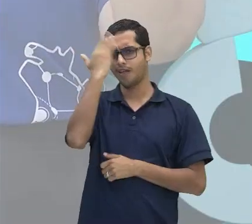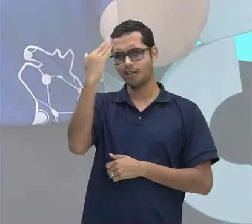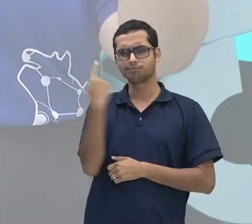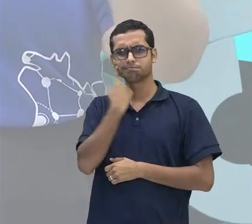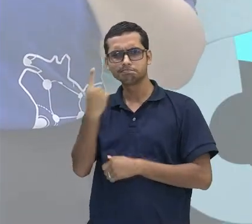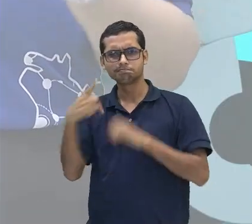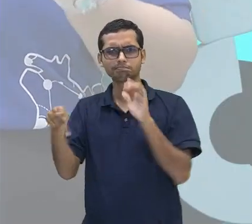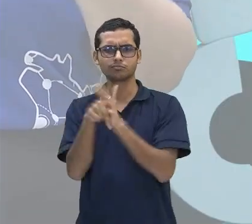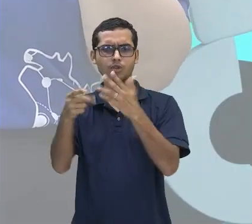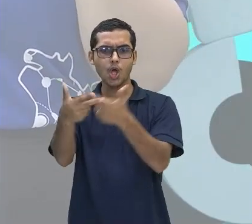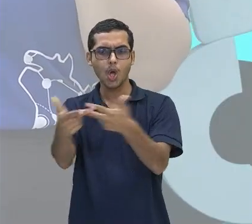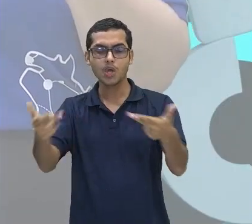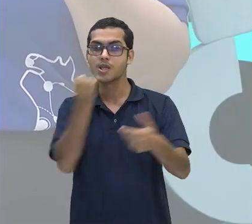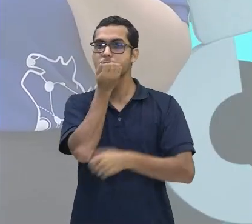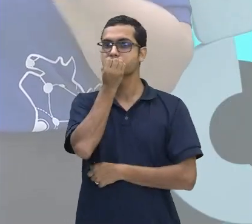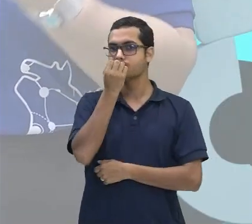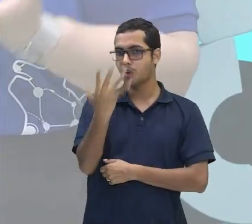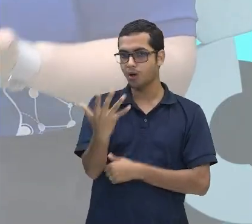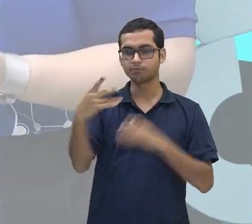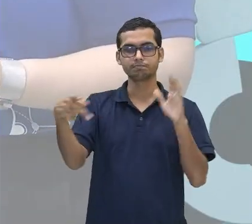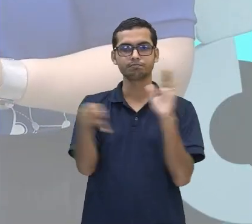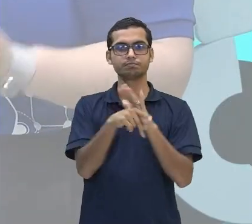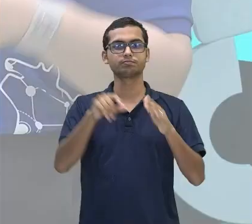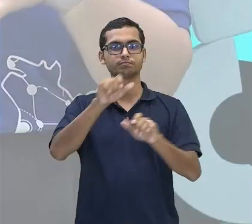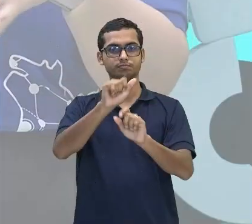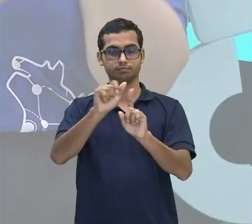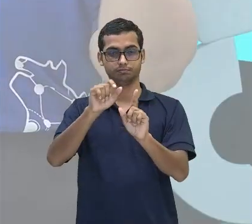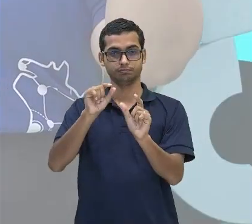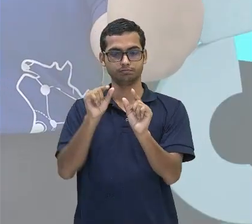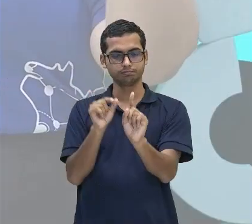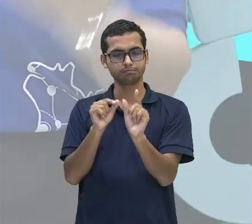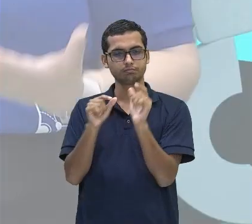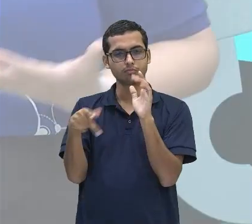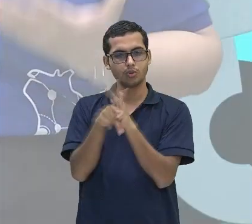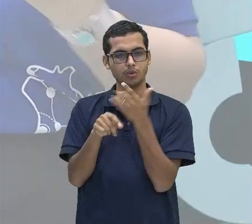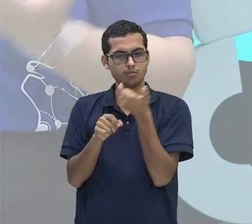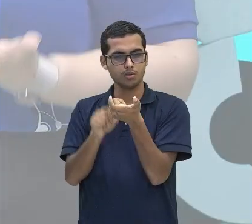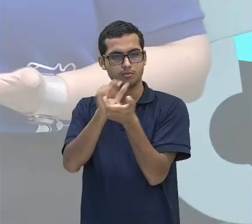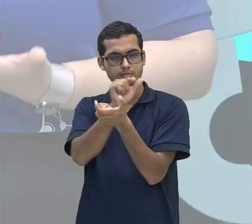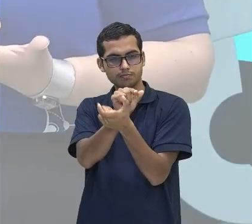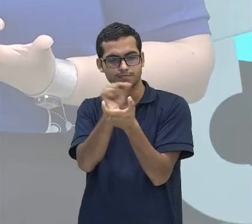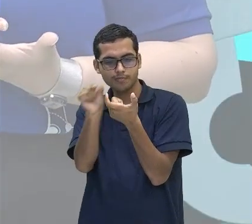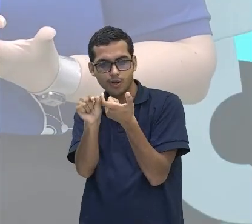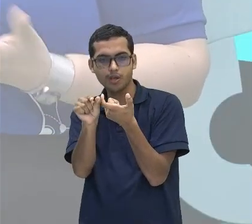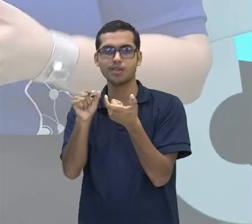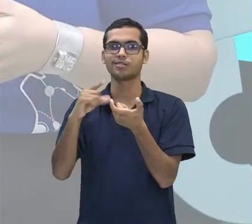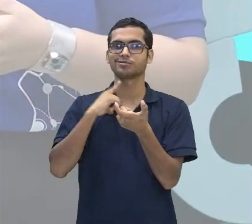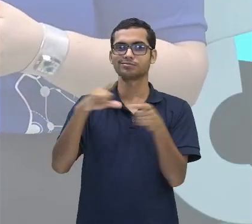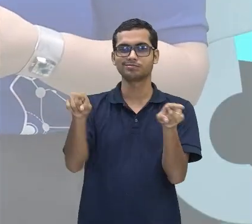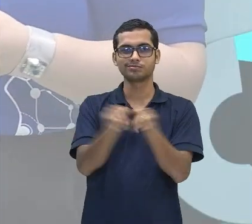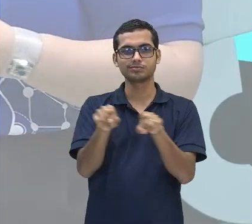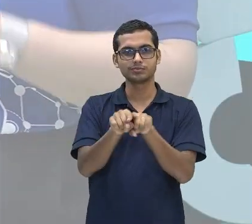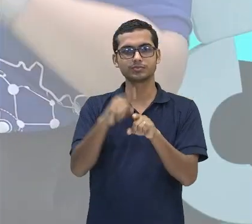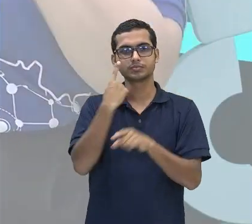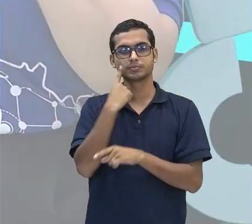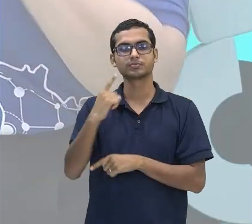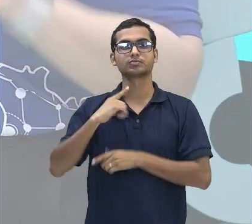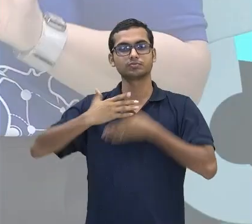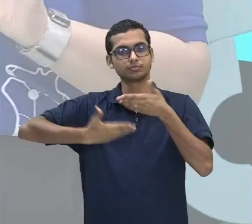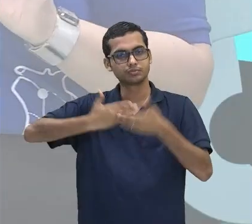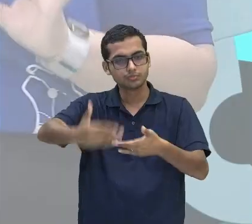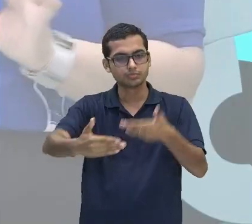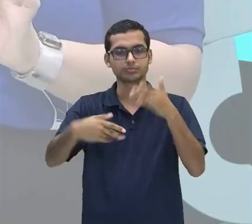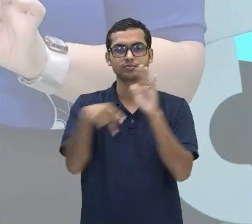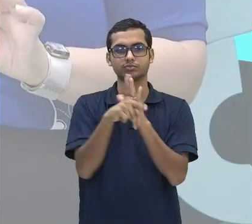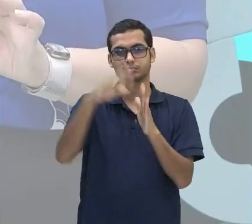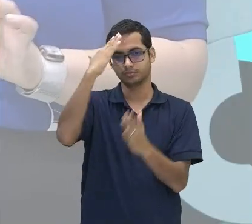não é? E aí, então, os adjetivos persuasivos aparecem para ajudar nesse processo de convencimento. Vamos agora falar